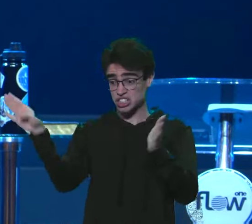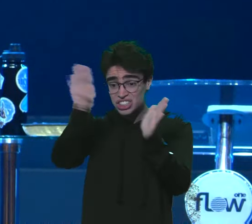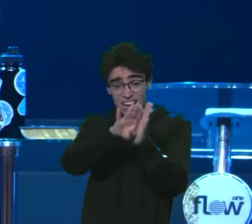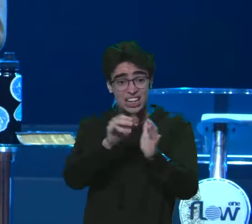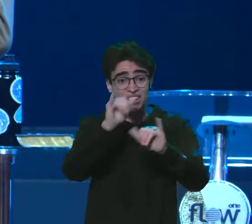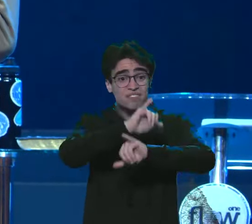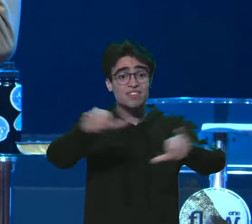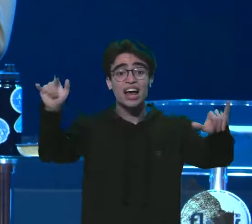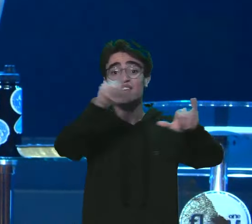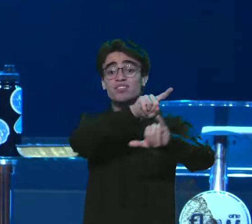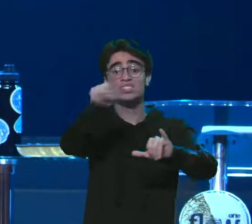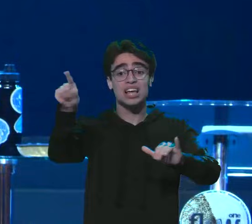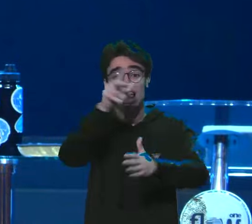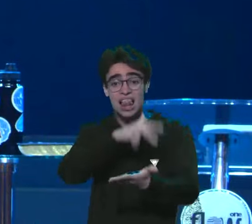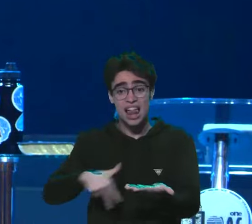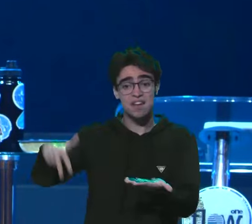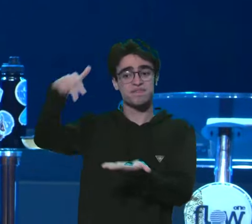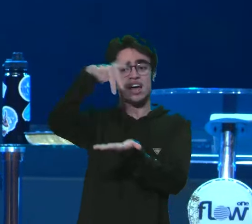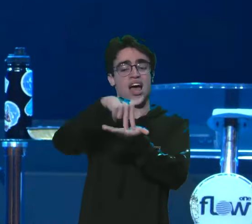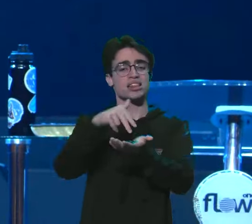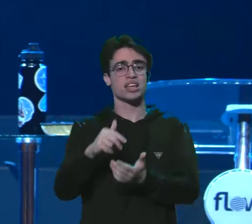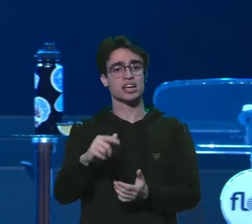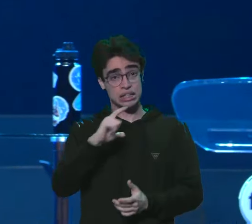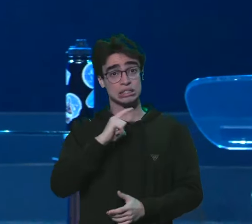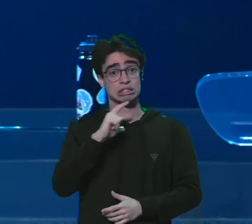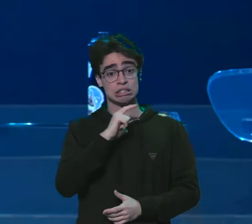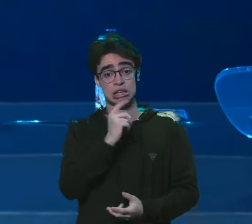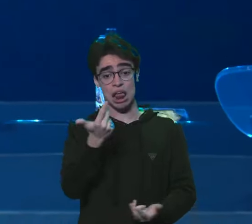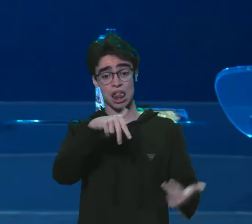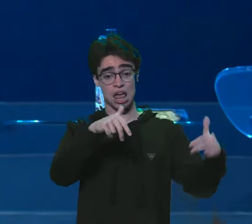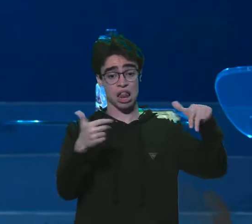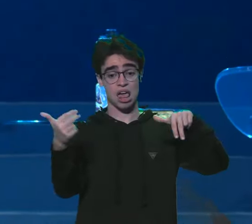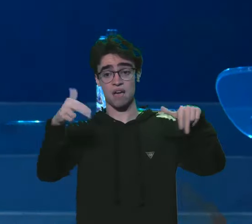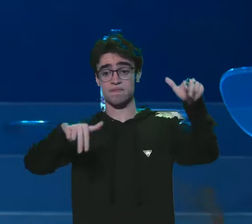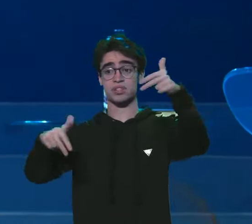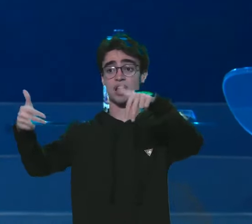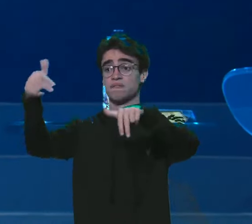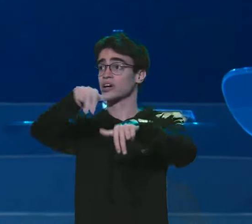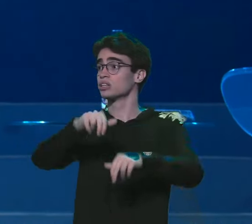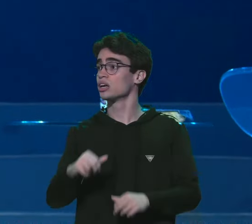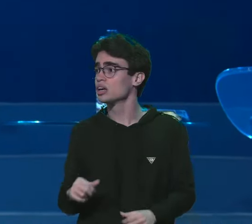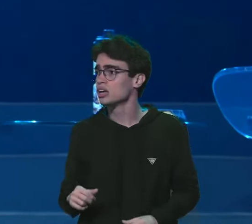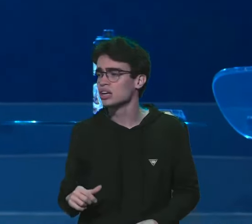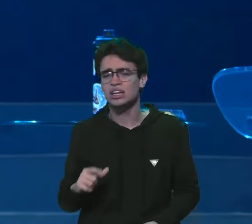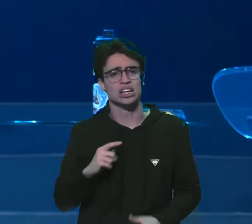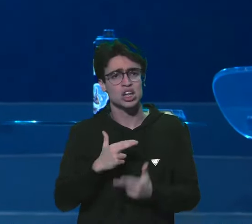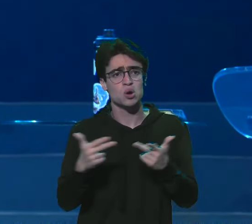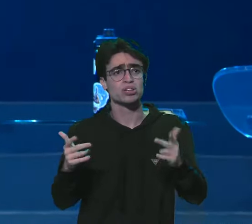levanta! E as pessoas levantam. Tem coisas que só Jesus pode fazer.